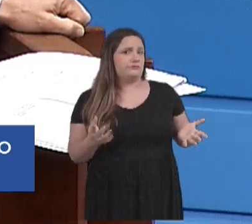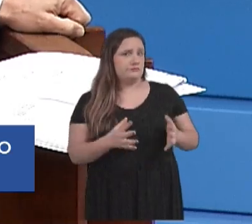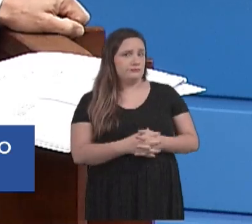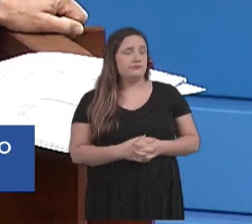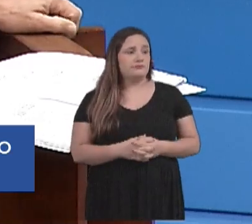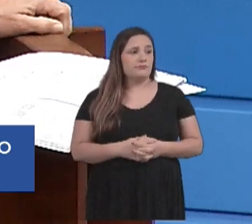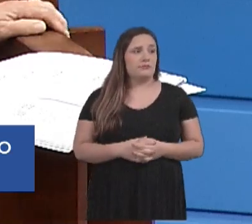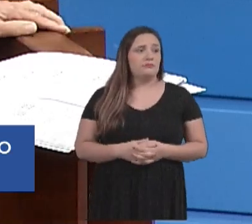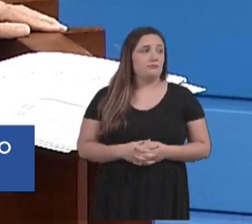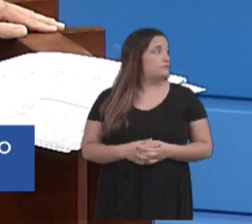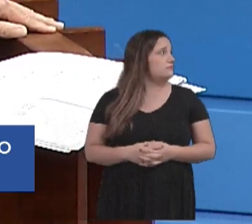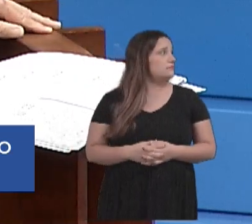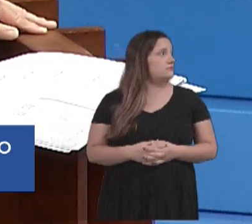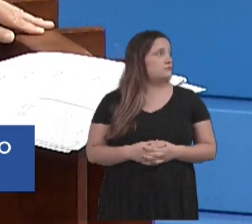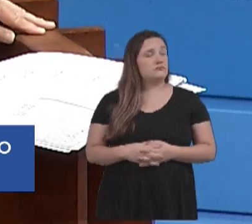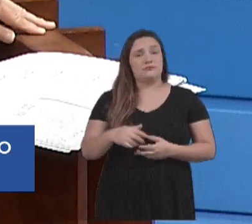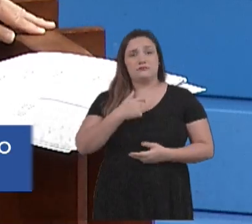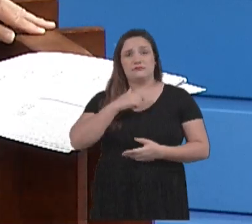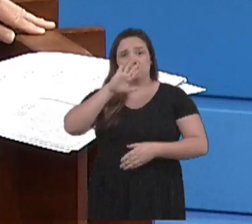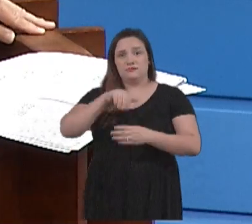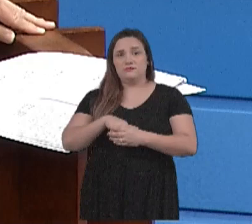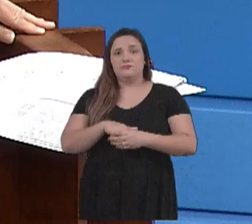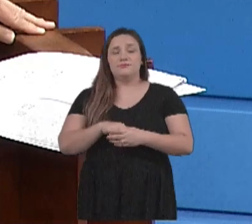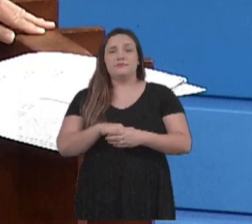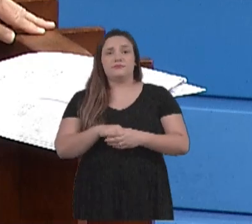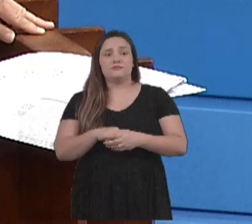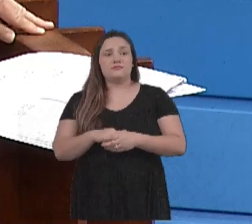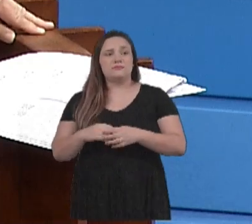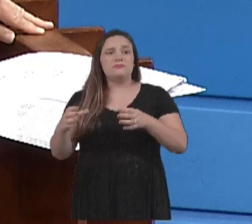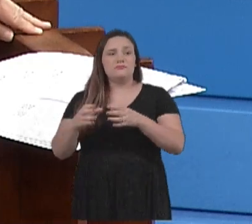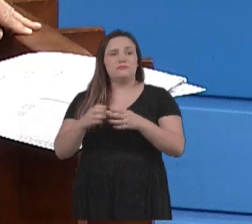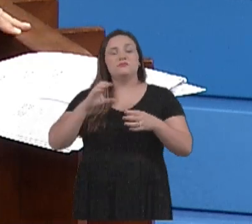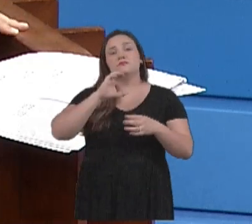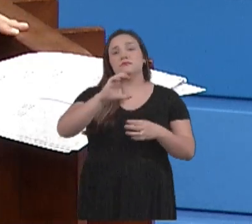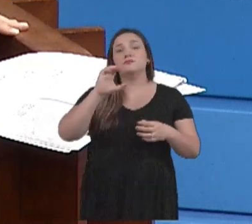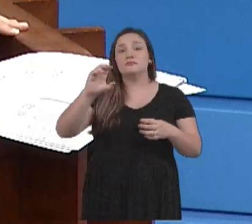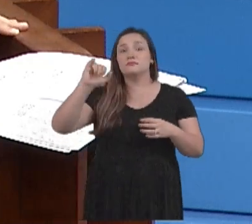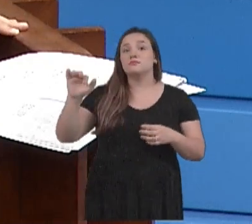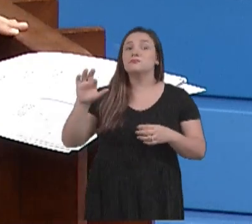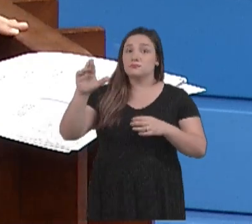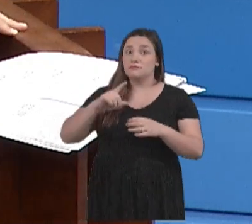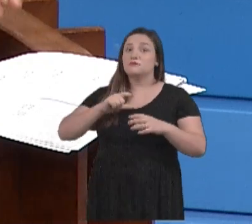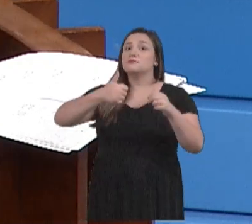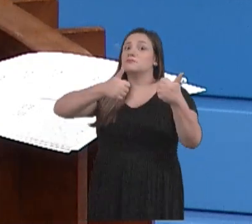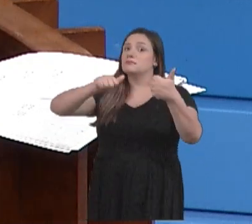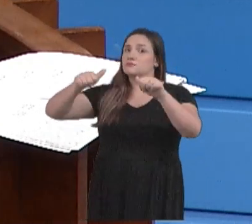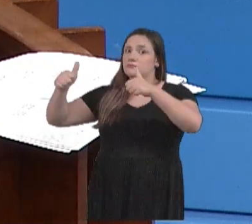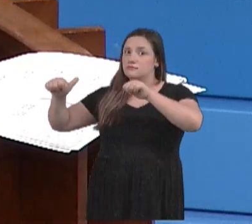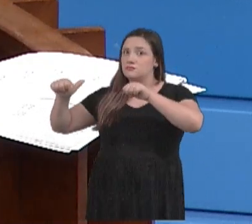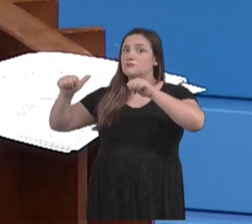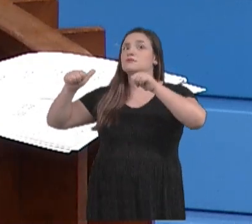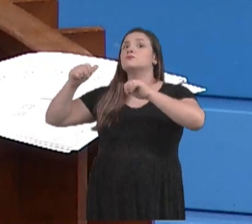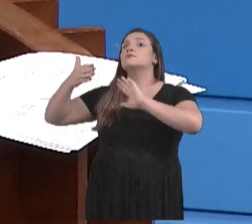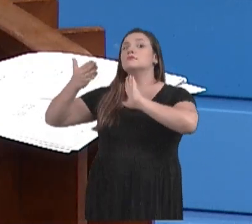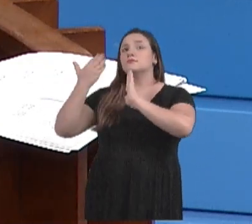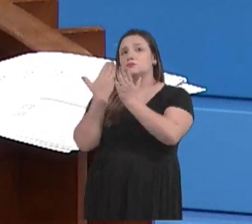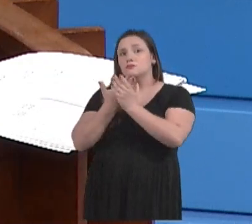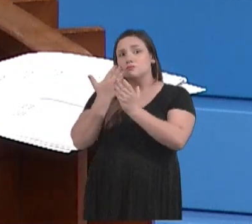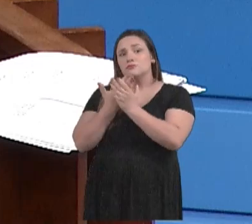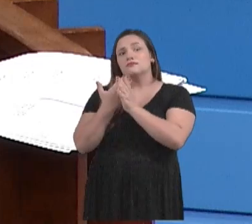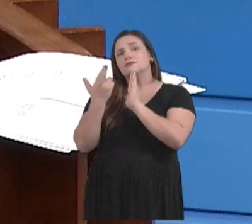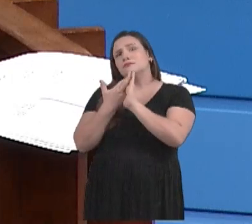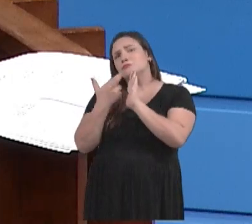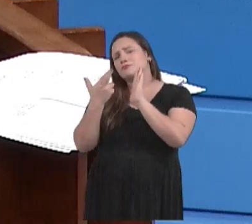foi votado na Comissão de Constituição e Justiça foi votado com critério, eu estudei o projeto,